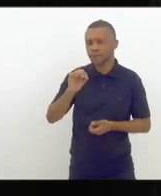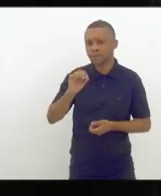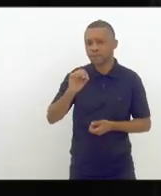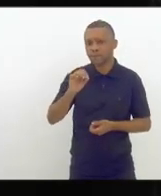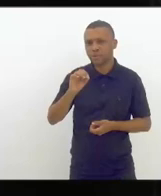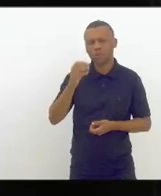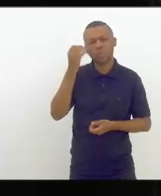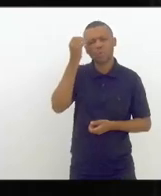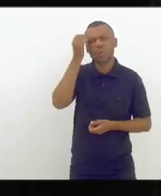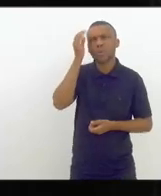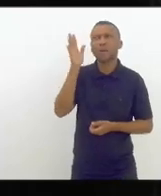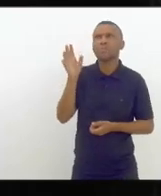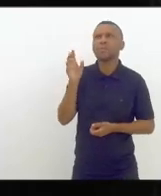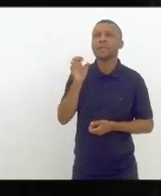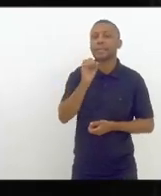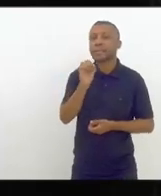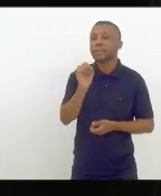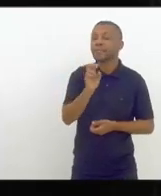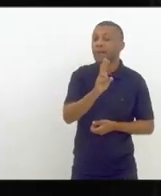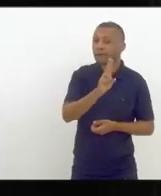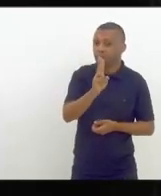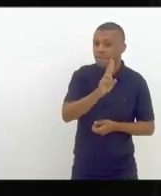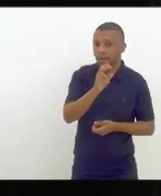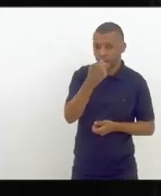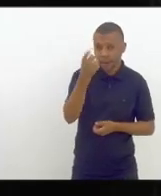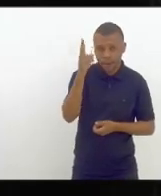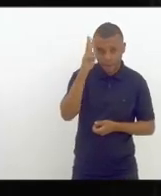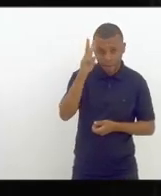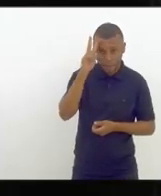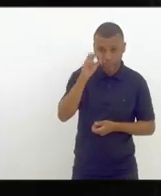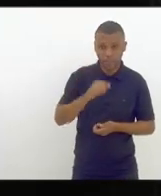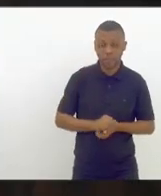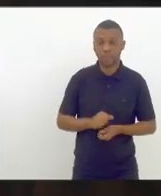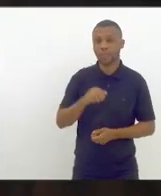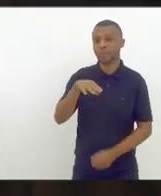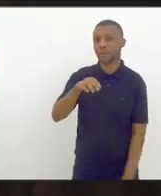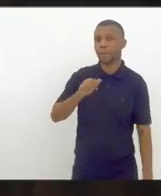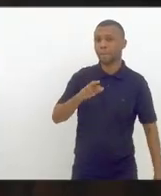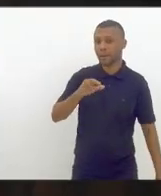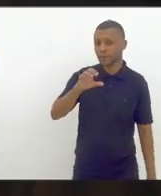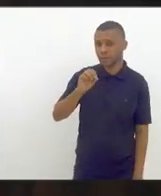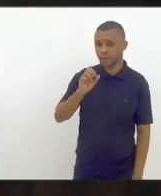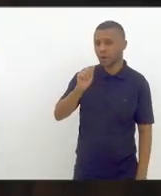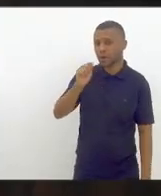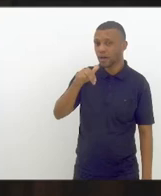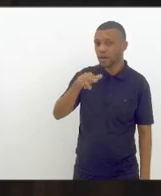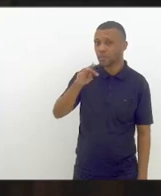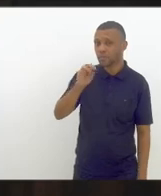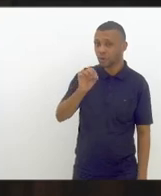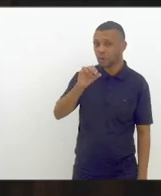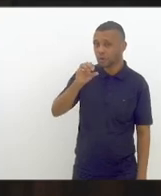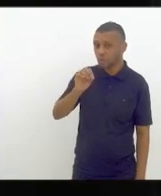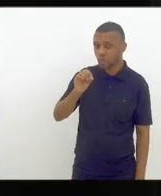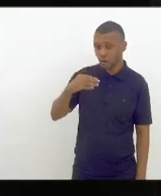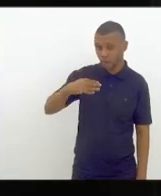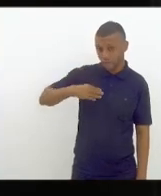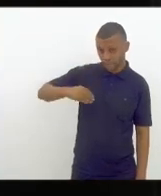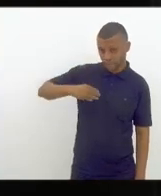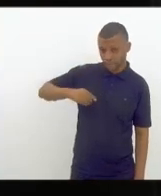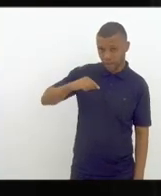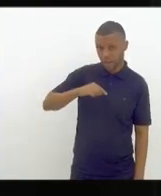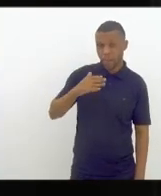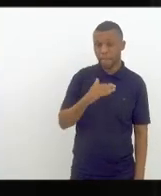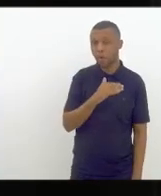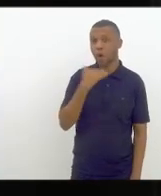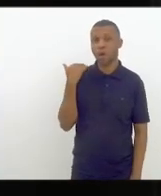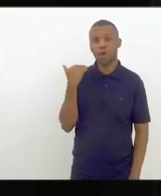Márcio, não sei se a senhora vai se lembrar, perdeu o filho, Márcio Antônio, ele perdeu um filho para a